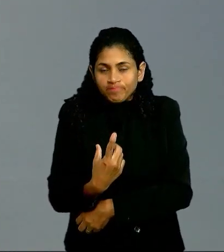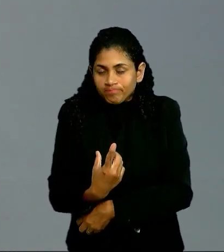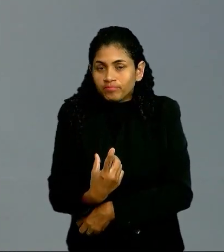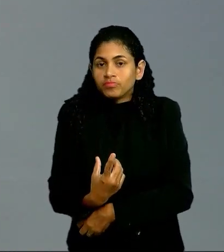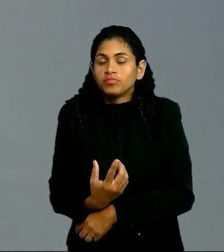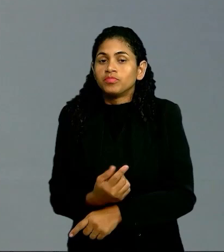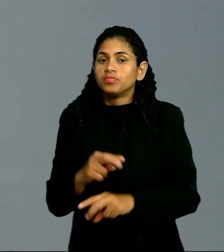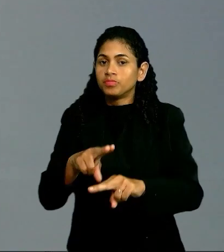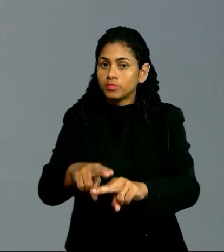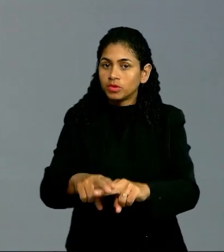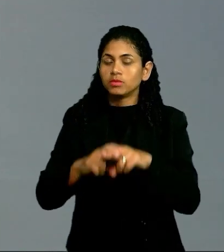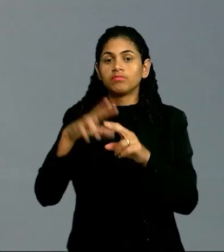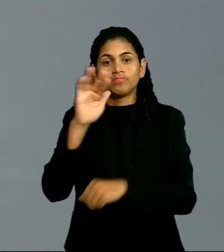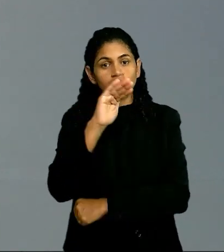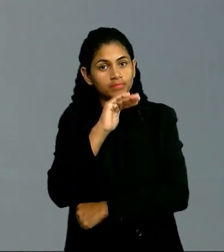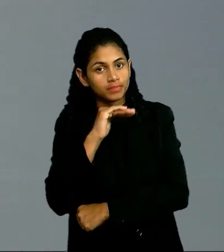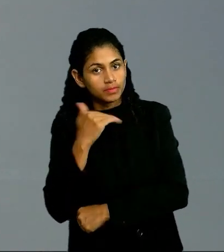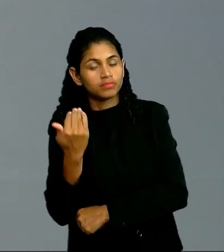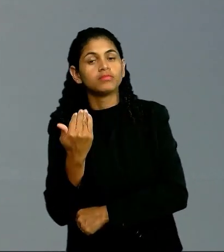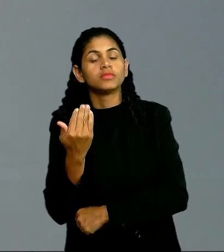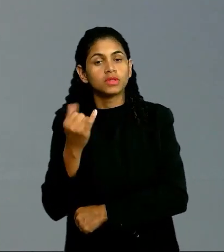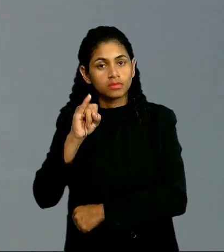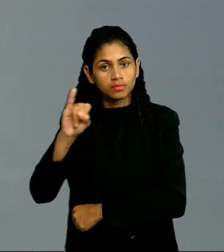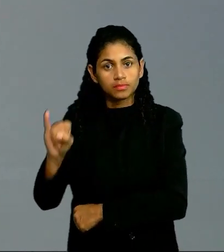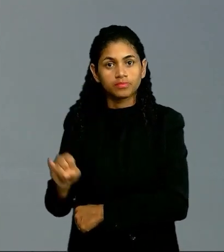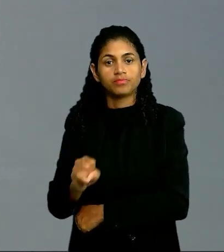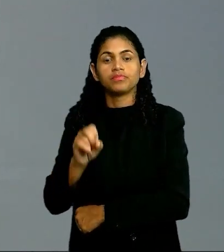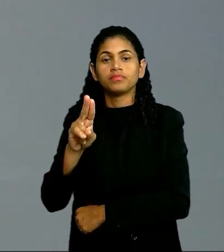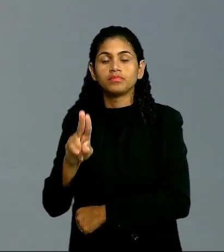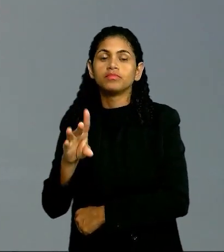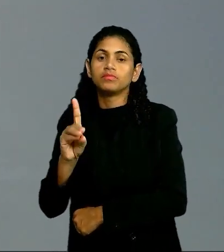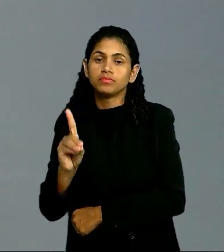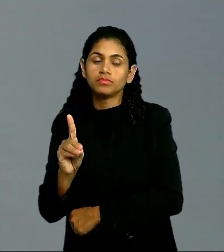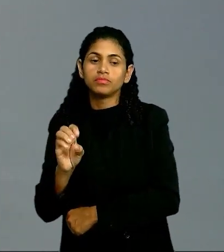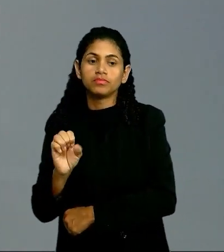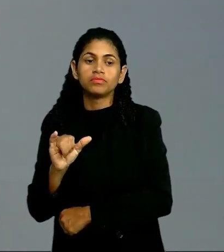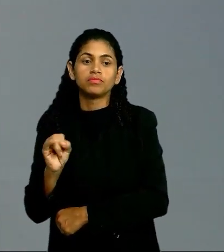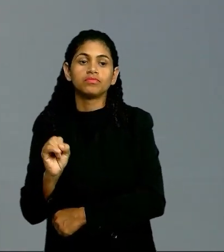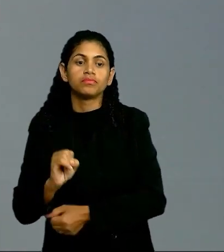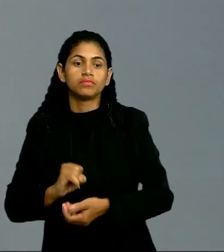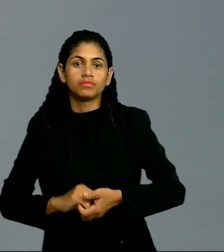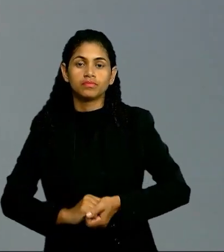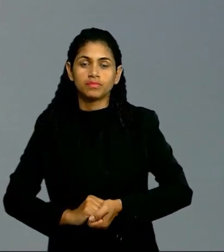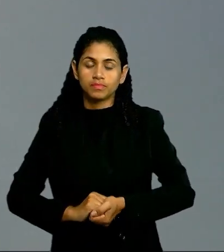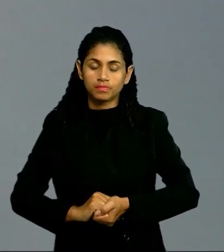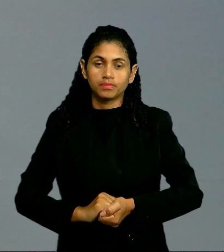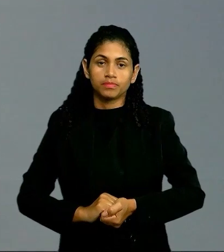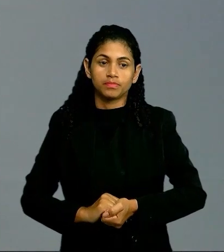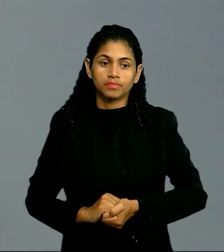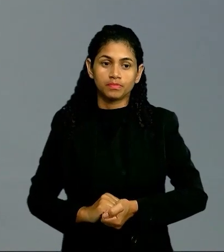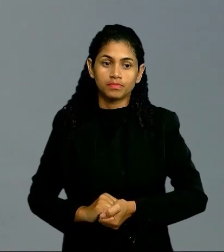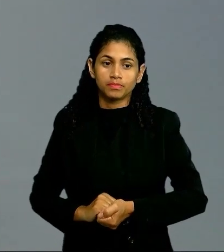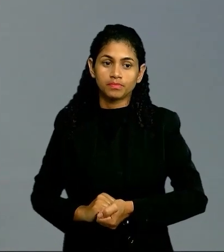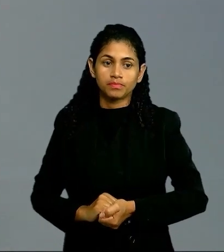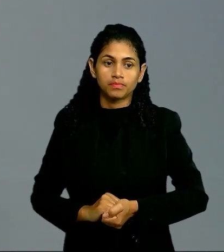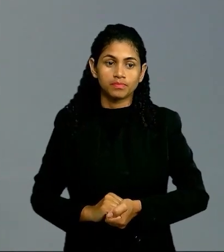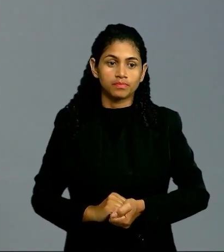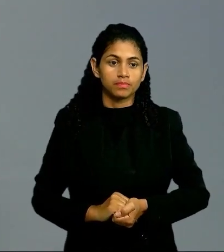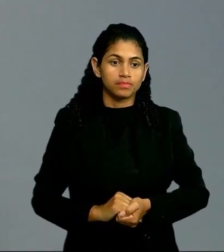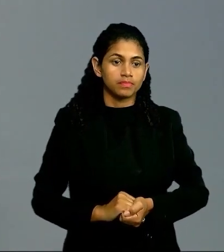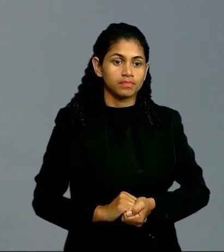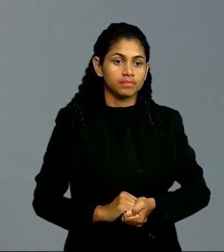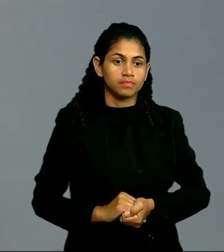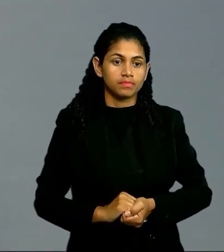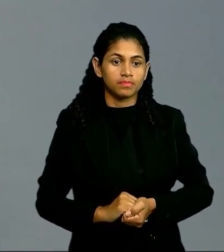dos modelos de propaganda ideológica utilizada, né, para favorecer o totalitarismo, no caso, o